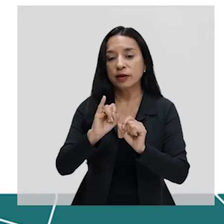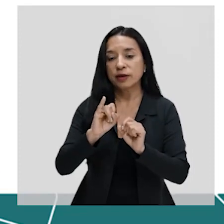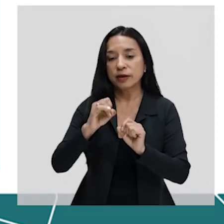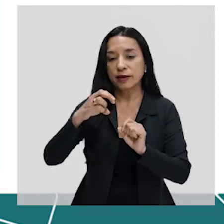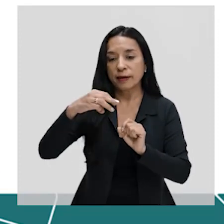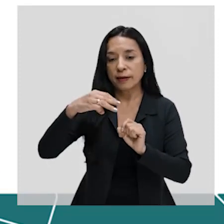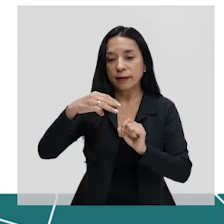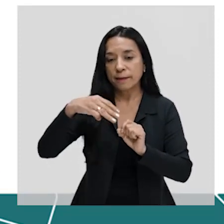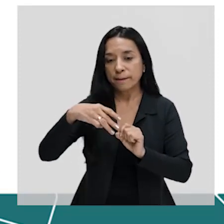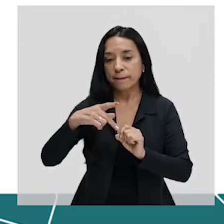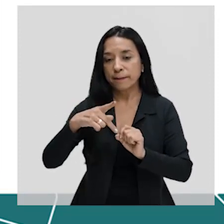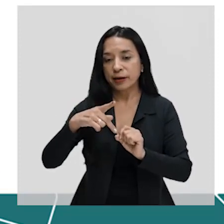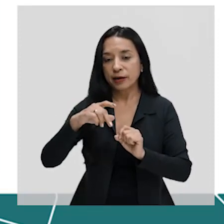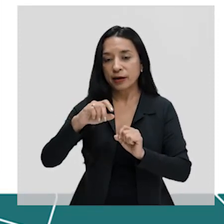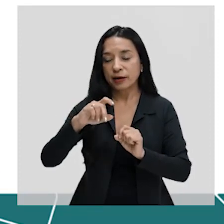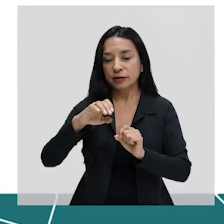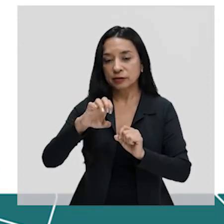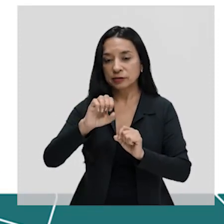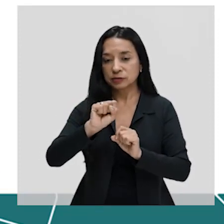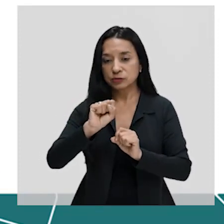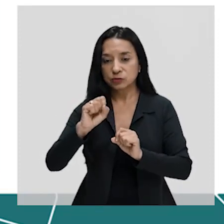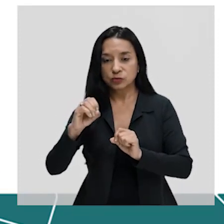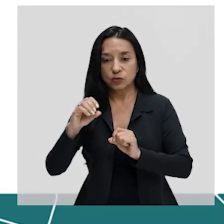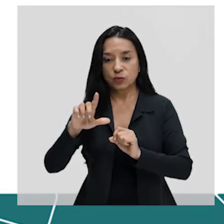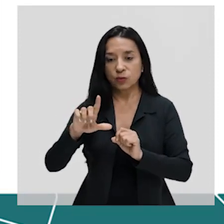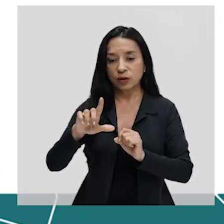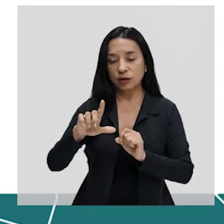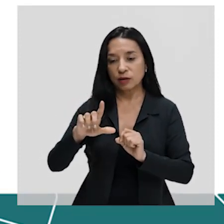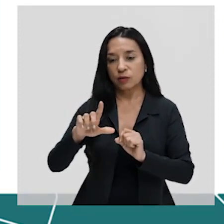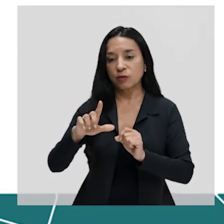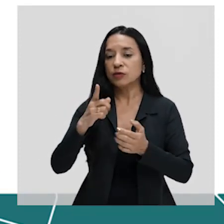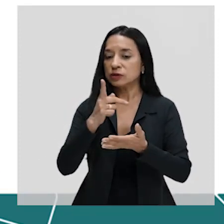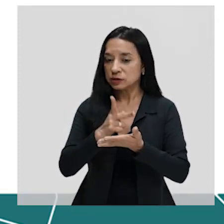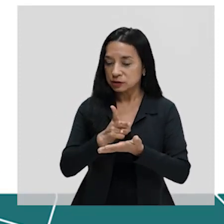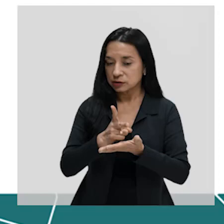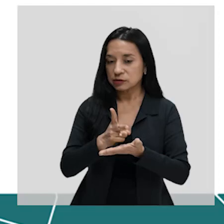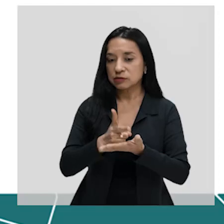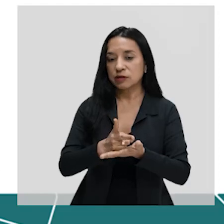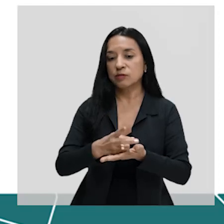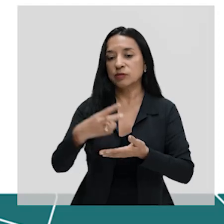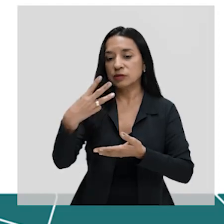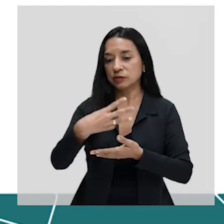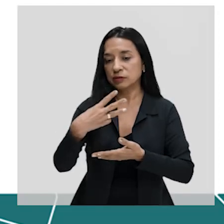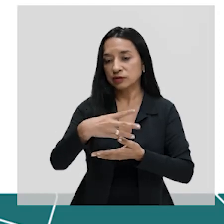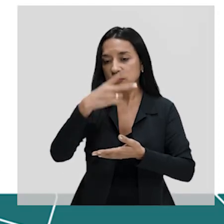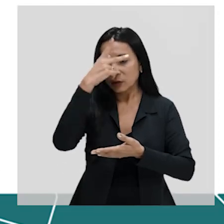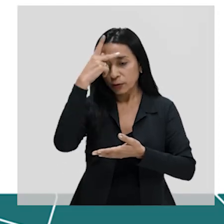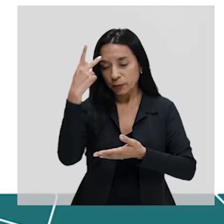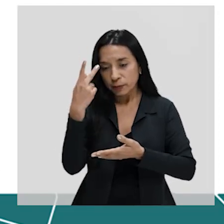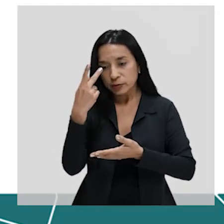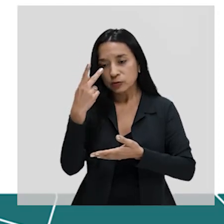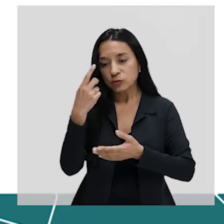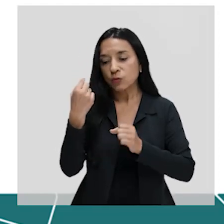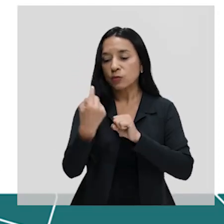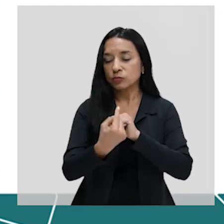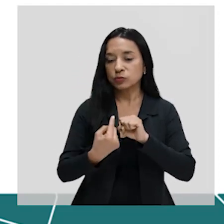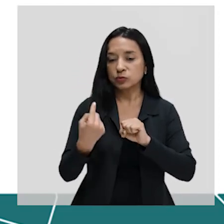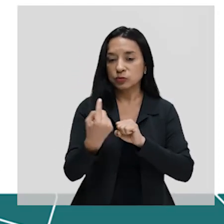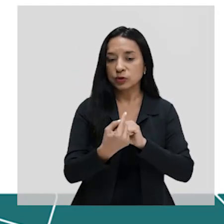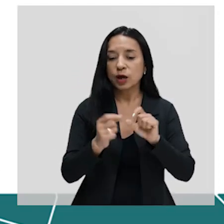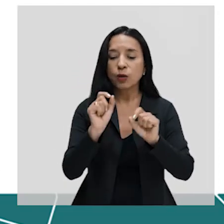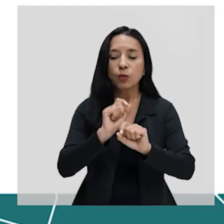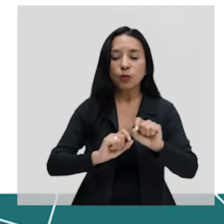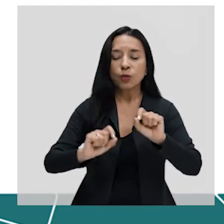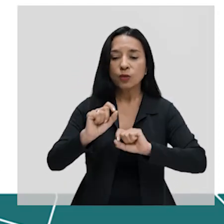impessoal, fica na terceira pessoa do singular. O que seria um verbo impessoal?